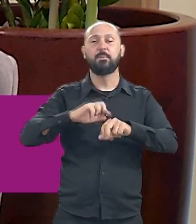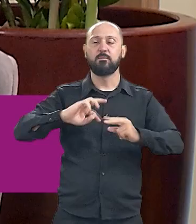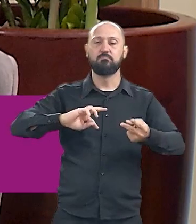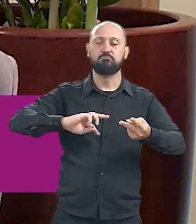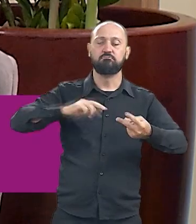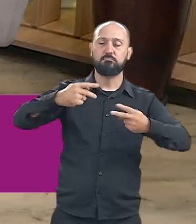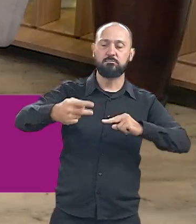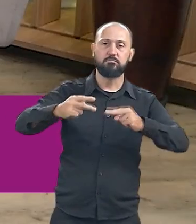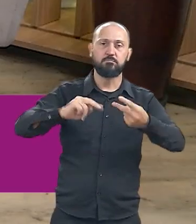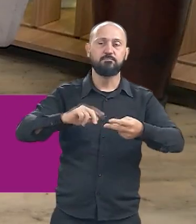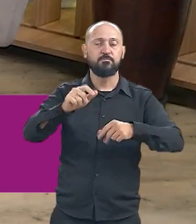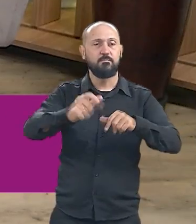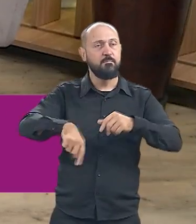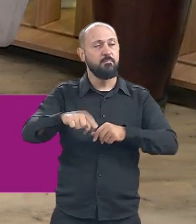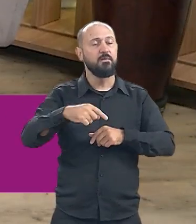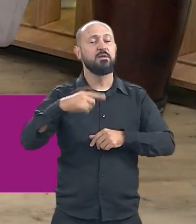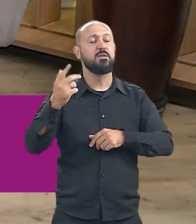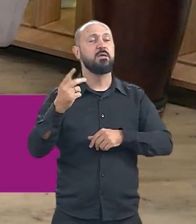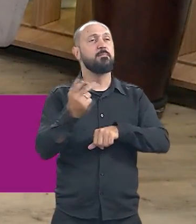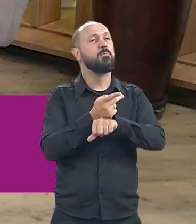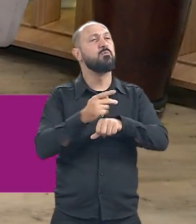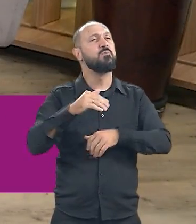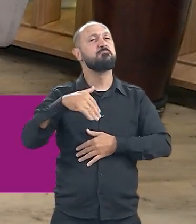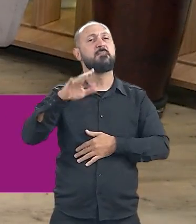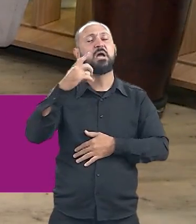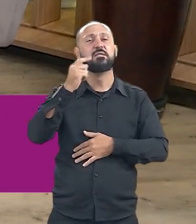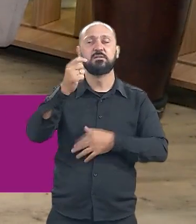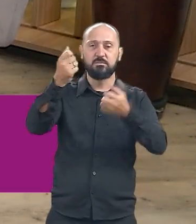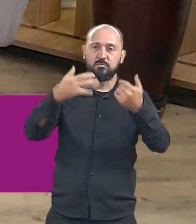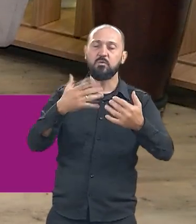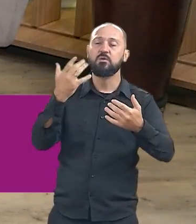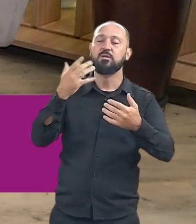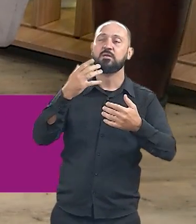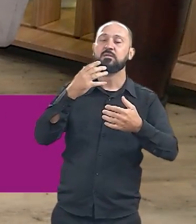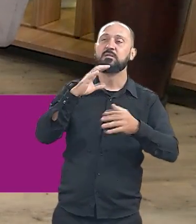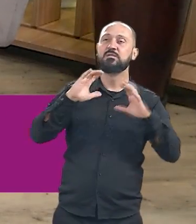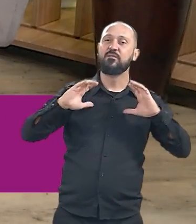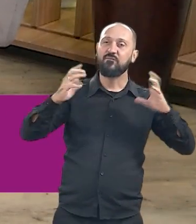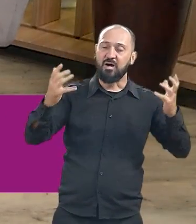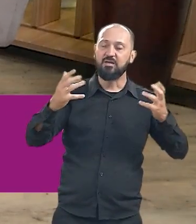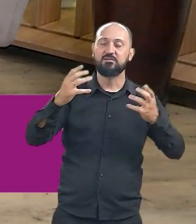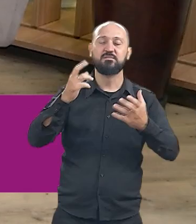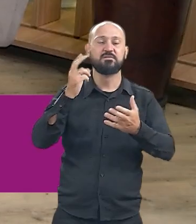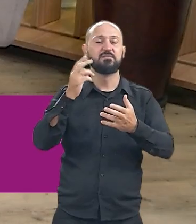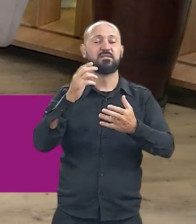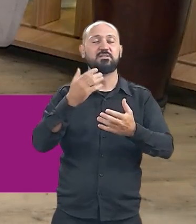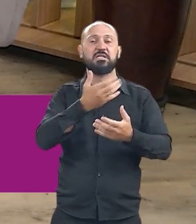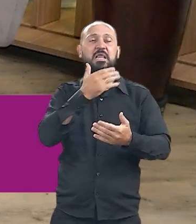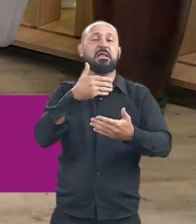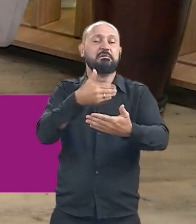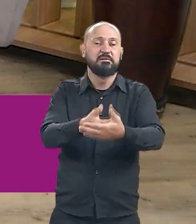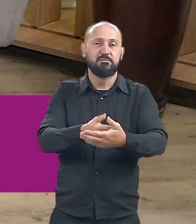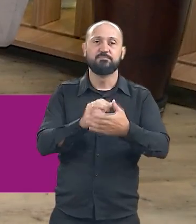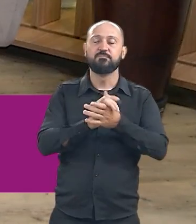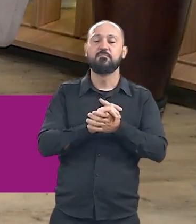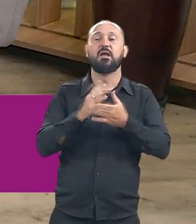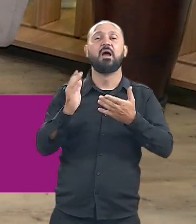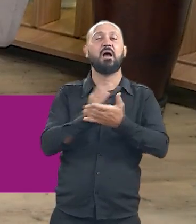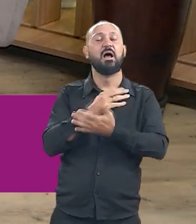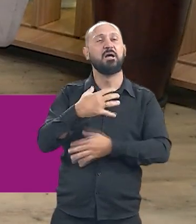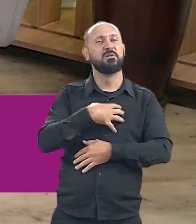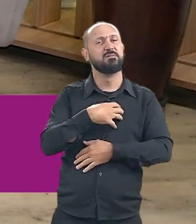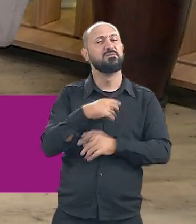mais? Pois Você falou das festas de fim de ano, mas eu acredito olha, que seja um isso é momento, uma assim, curiosidade que as pessoas têm, mas não necessariamente.